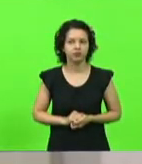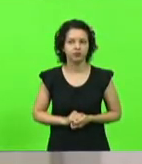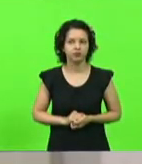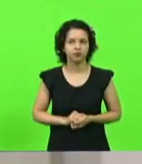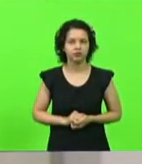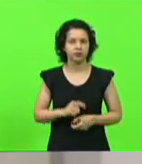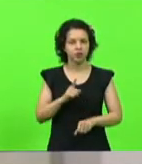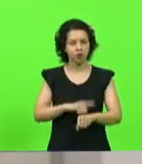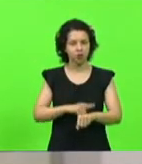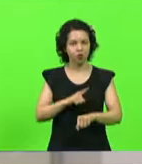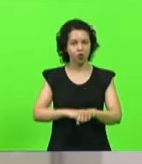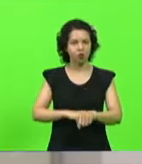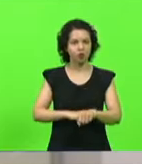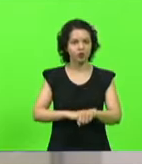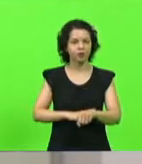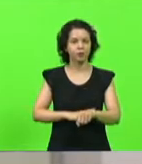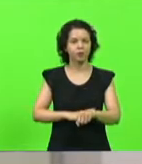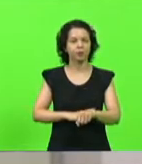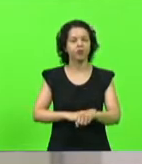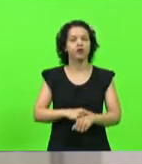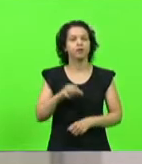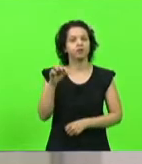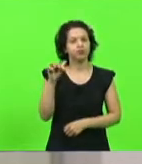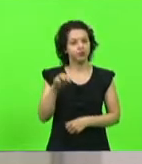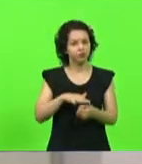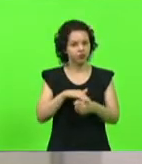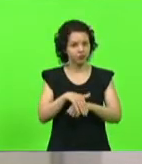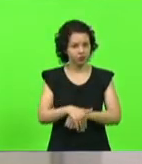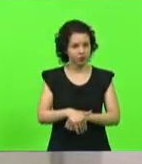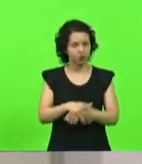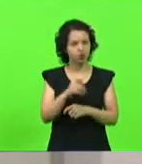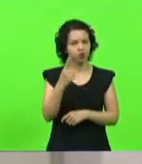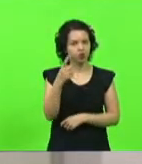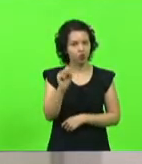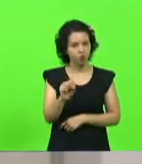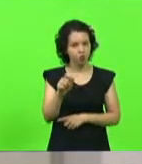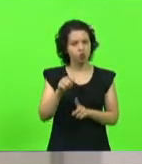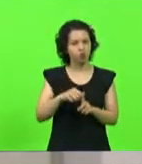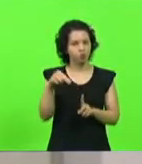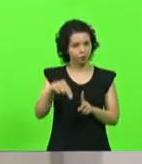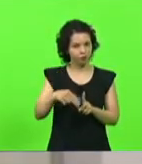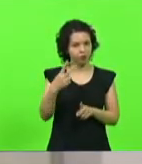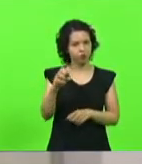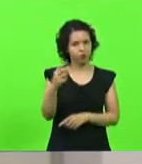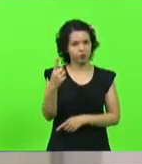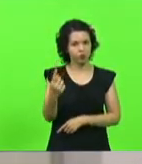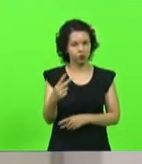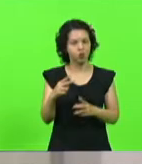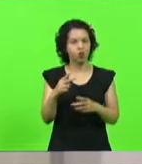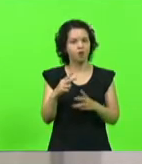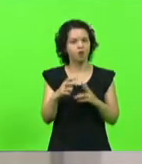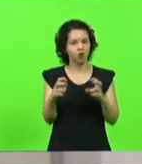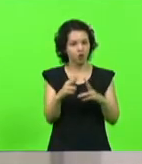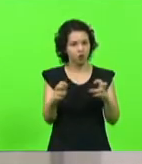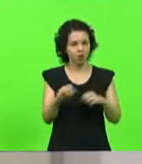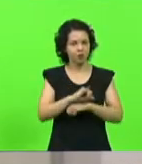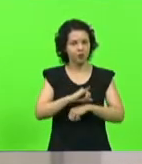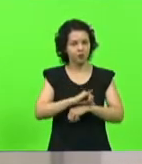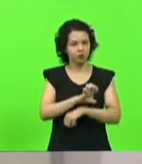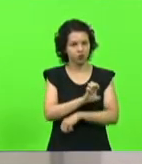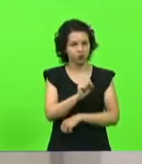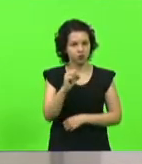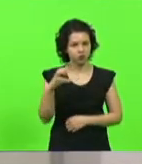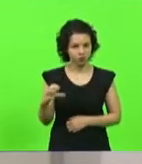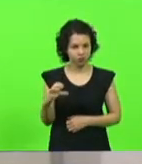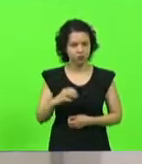Às 19 horas do dia 18 do mês de novembro de 2021, nesta cidade de Florianópolis, capital do estado de Santa Catarina,